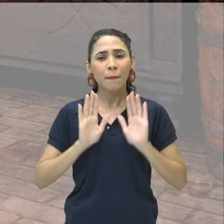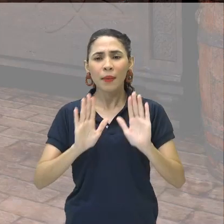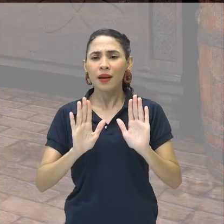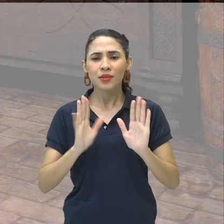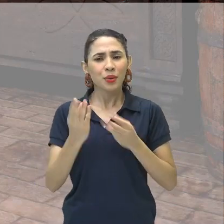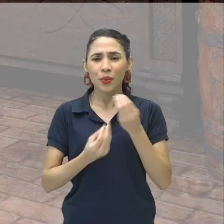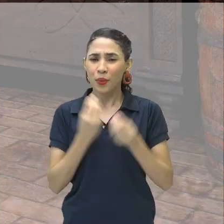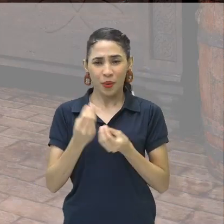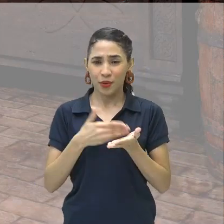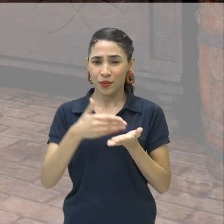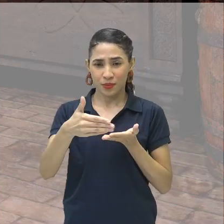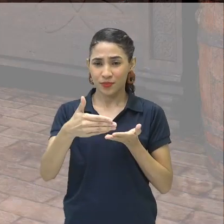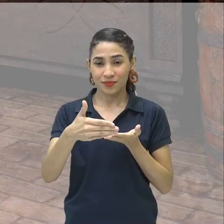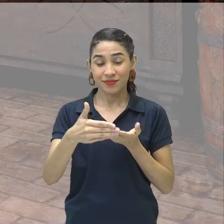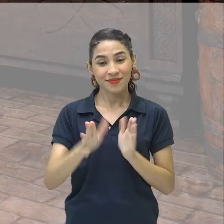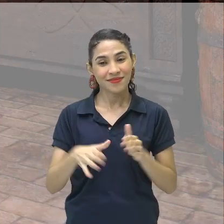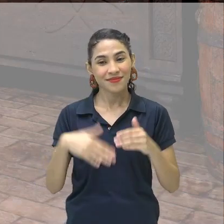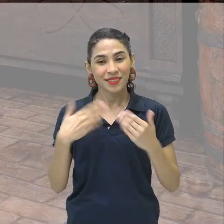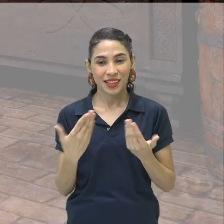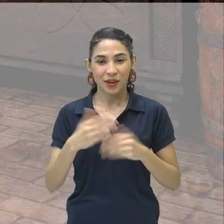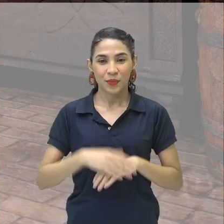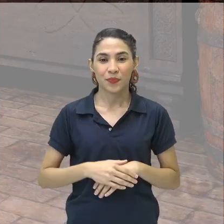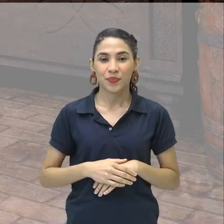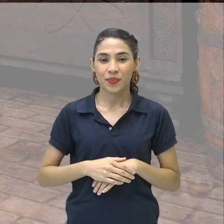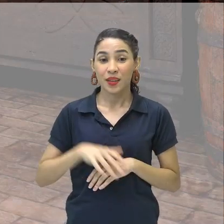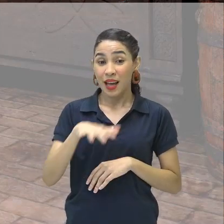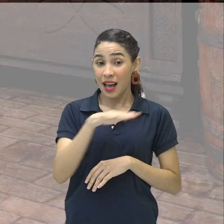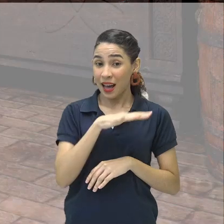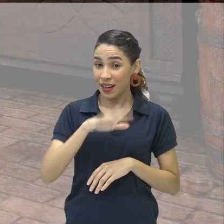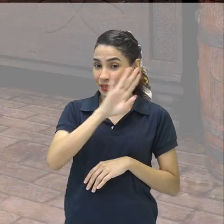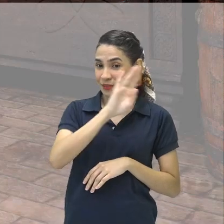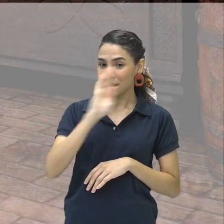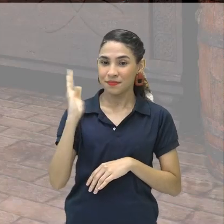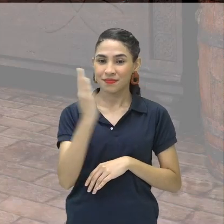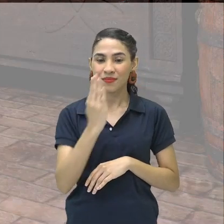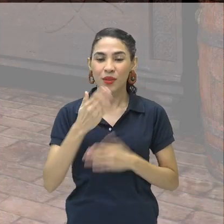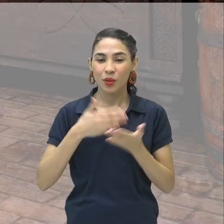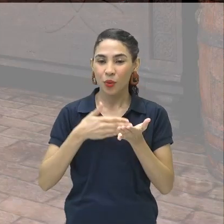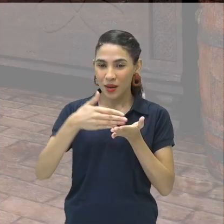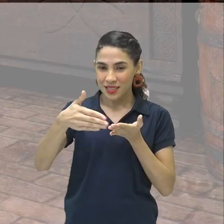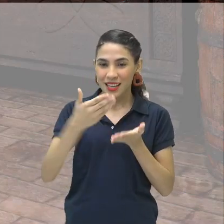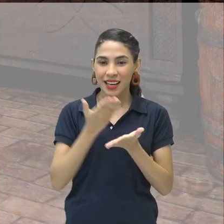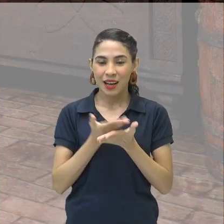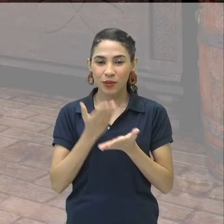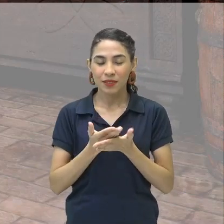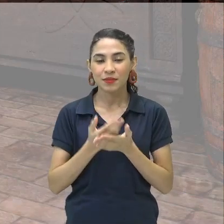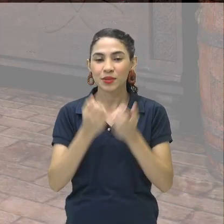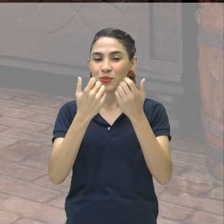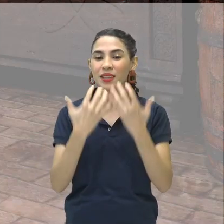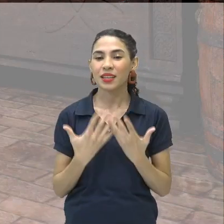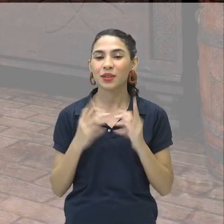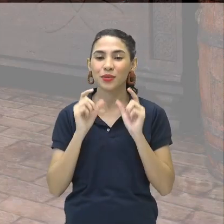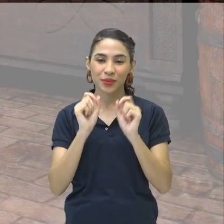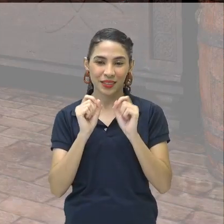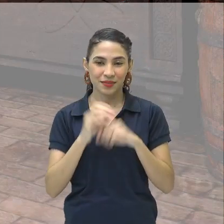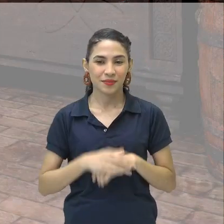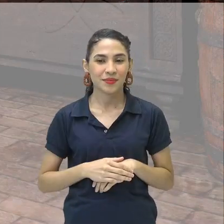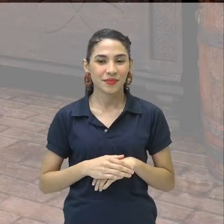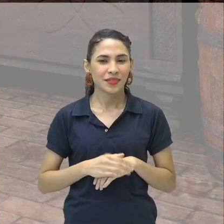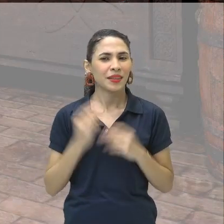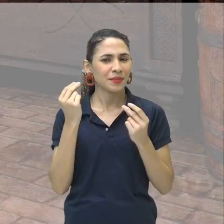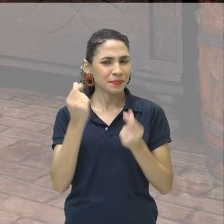será que tudo começou, né? E a gente está aqui nesse ambiente para iniciar a aula, né, falando que já